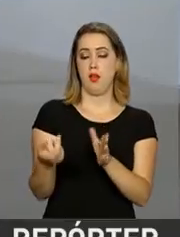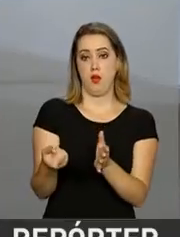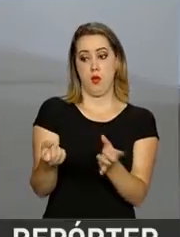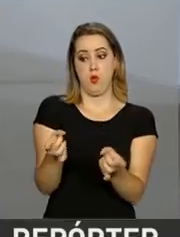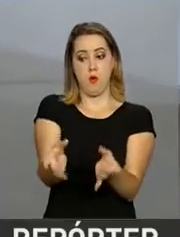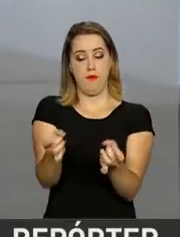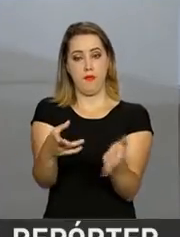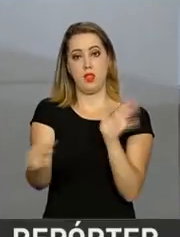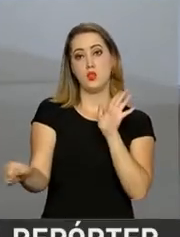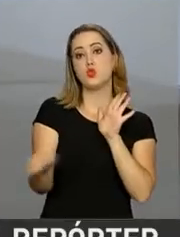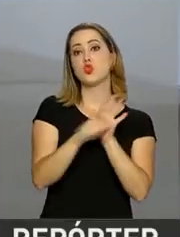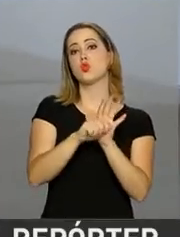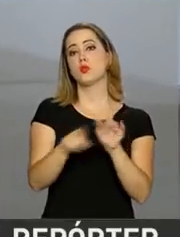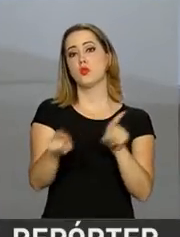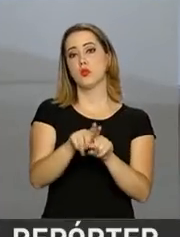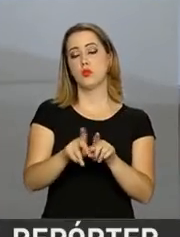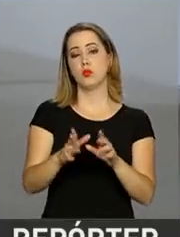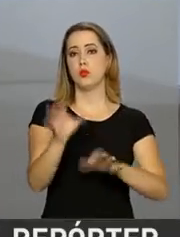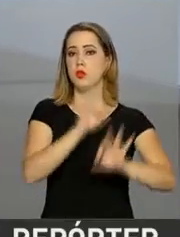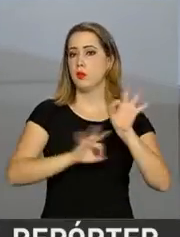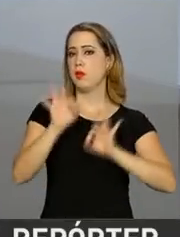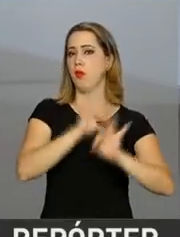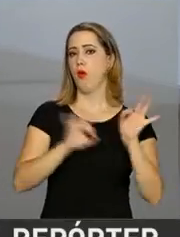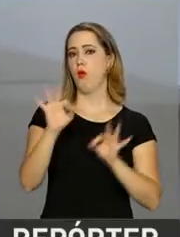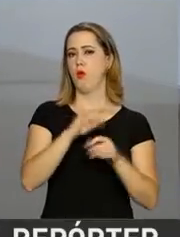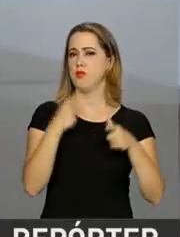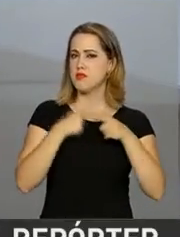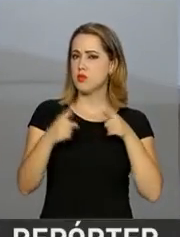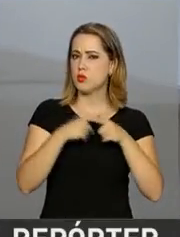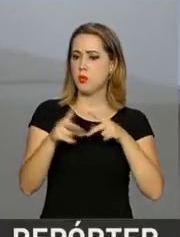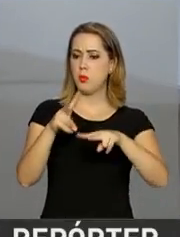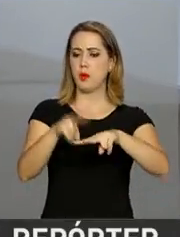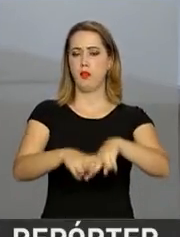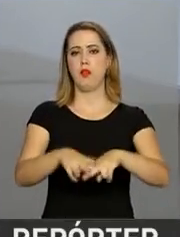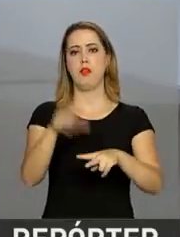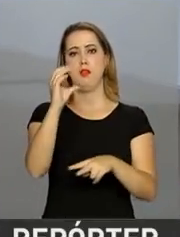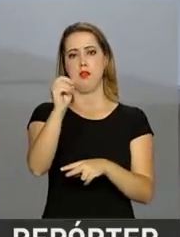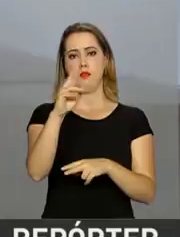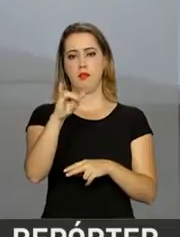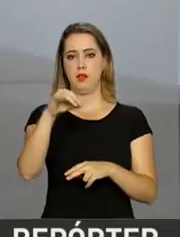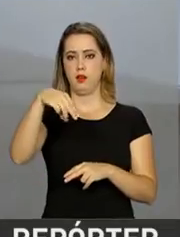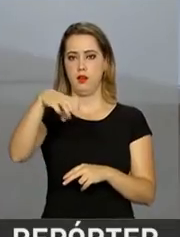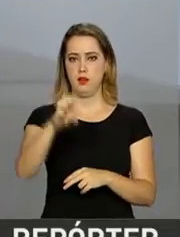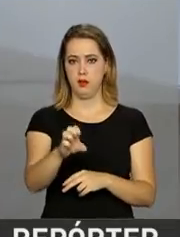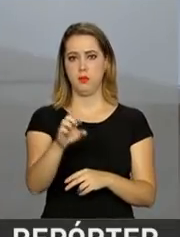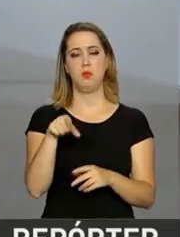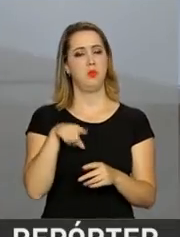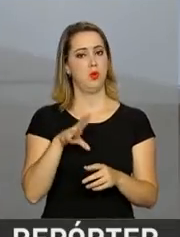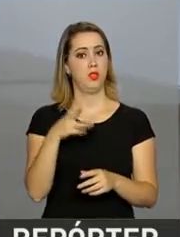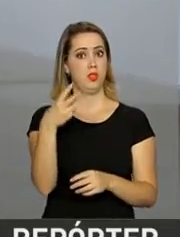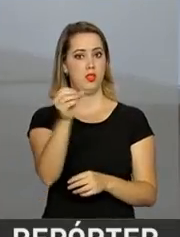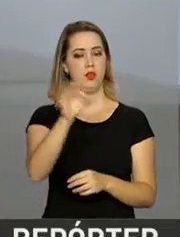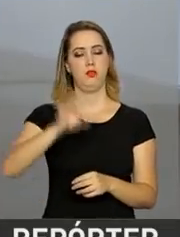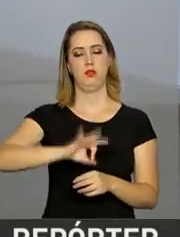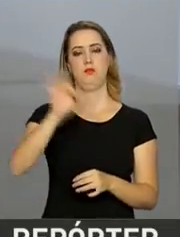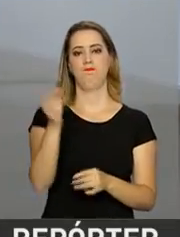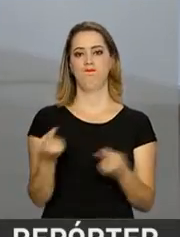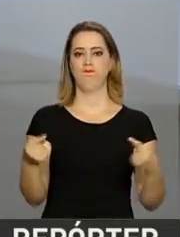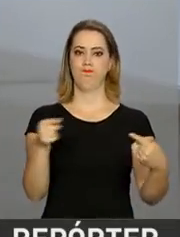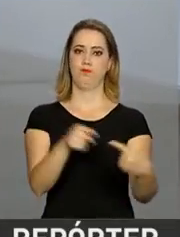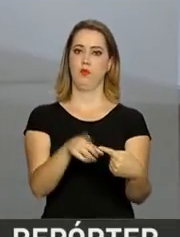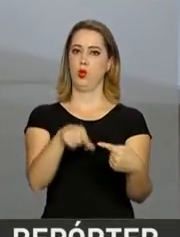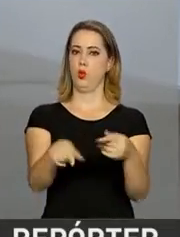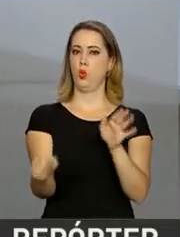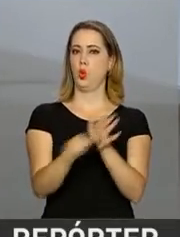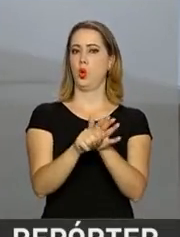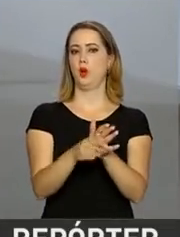pois cerca de 35 por cento dos homicídios no brasil estão relacionados ao tráfico de drogas para o ministro as